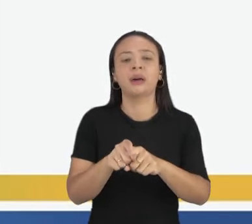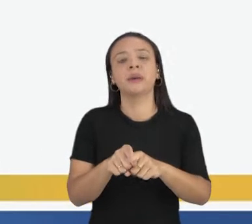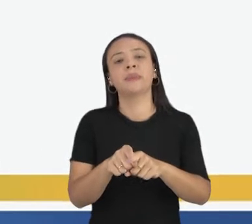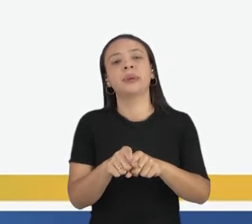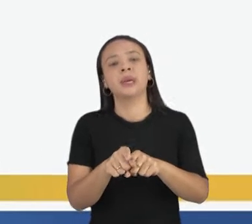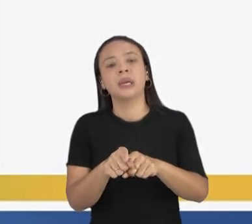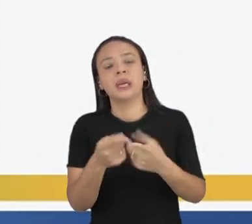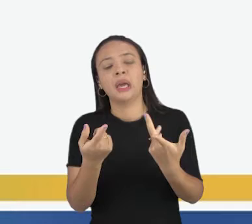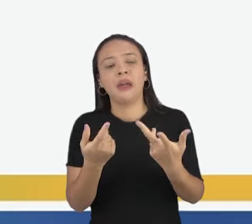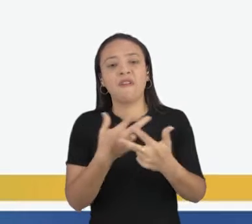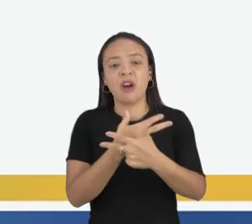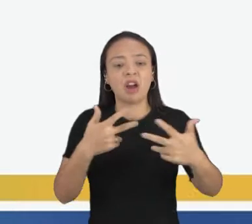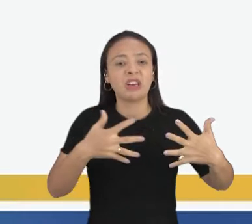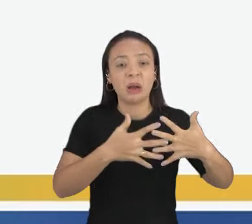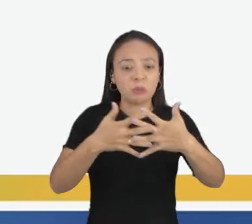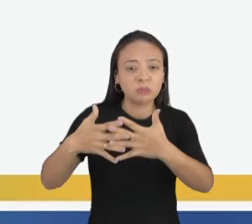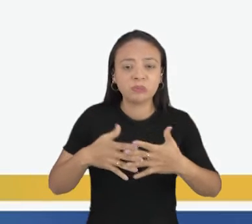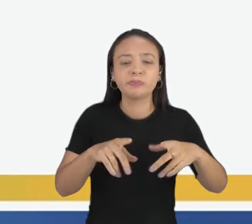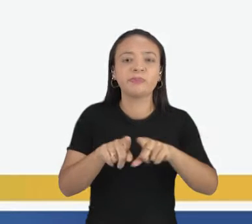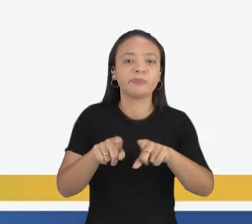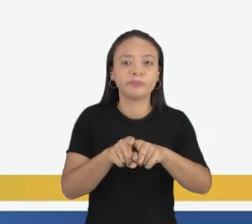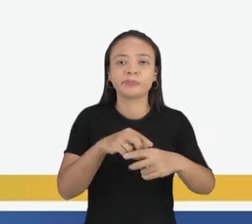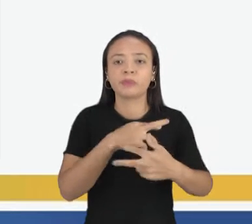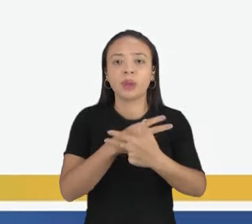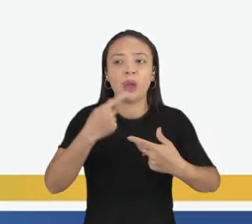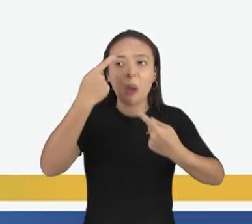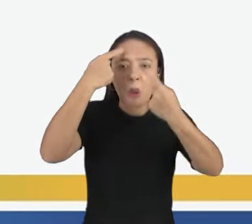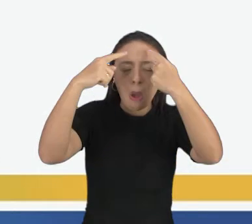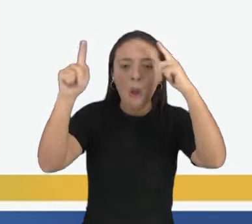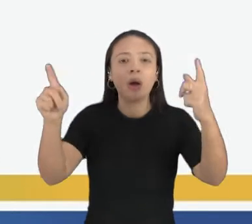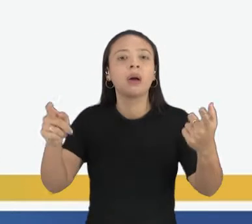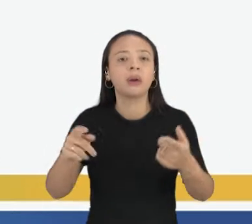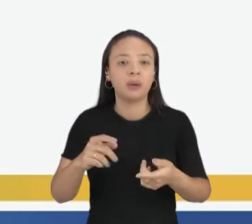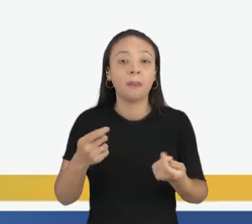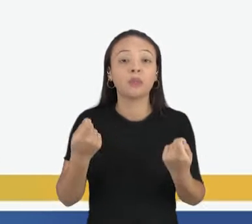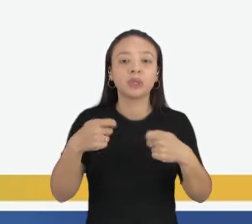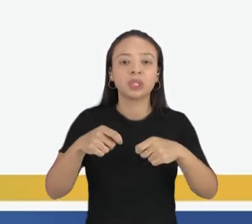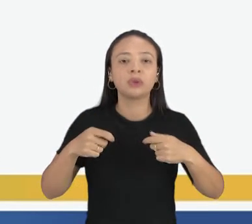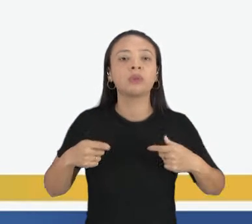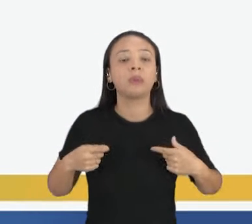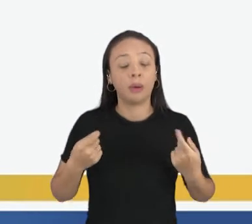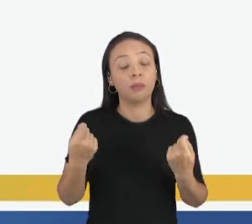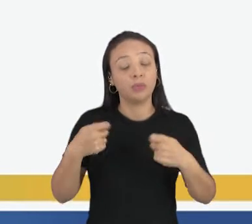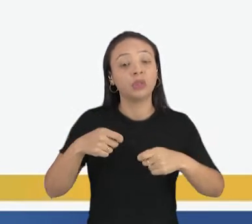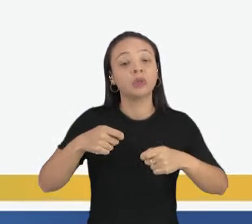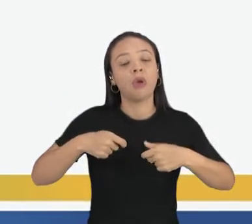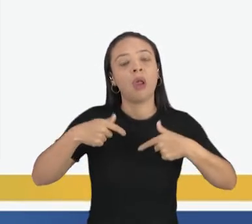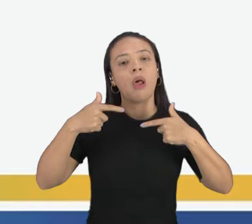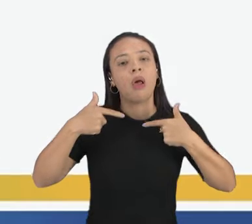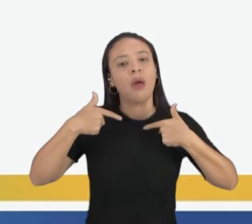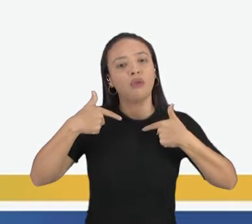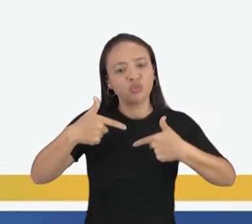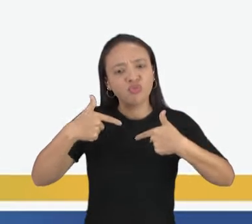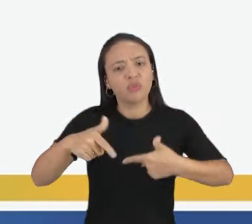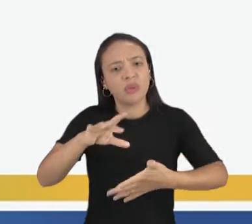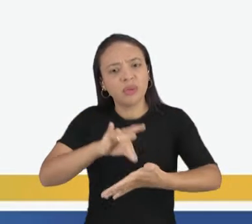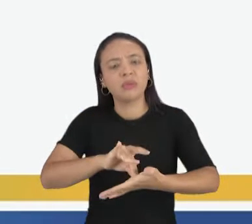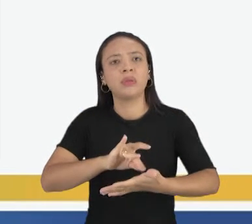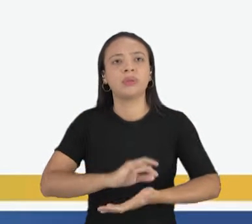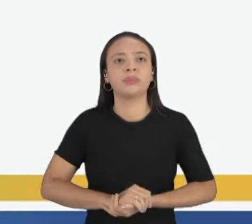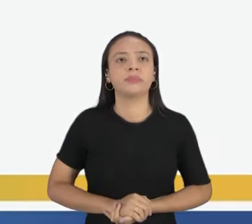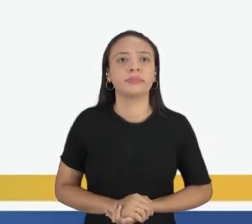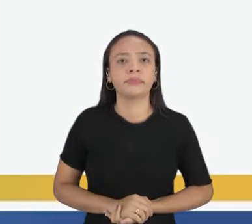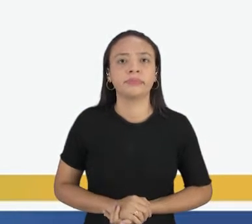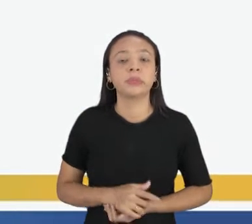Então, a gente tem essa questão aí dessa invenção, né? Por isso que esse conflito ele teve uma